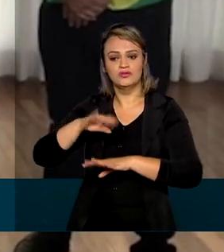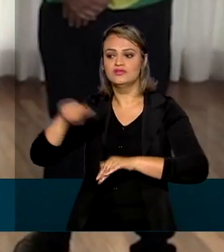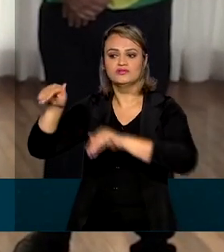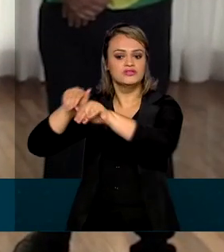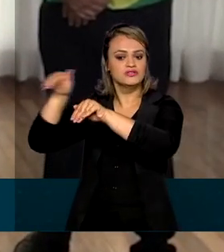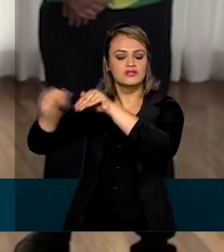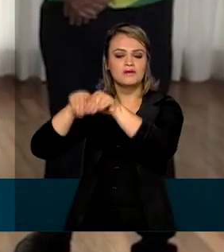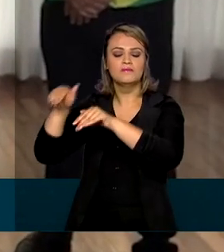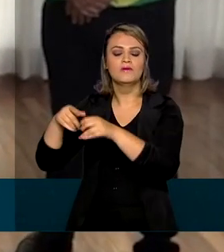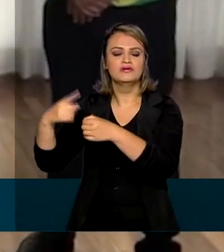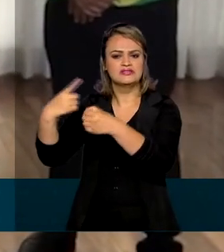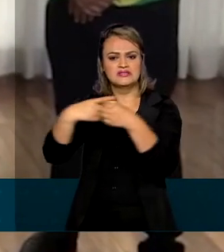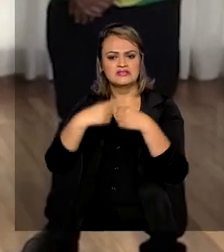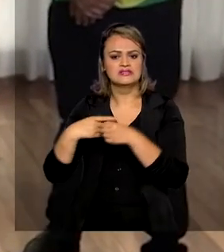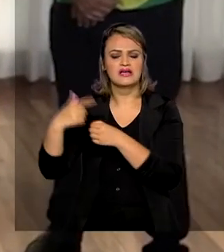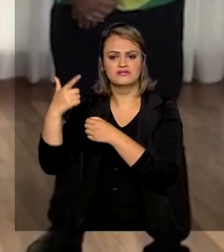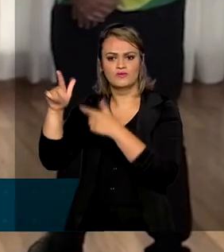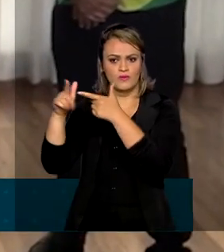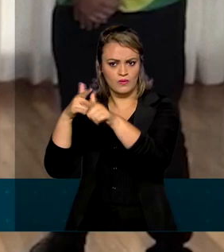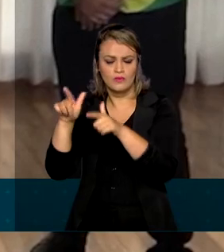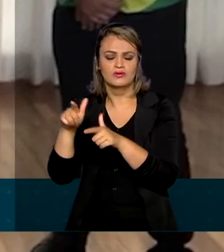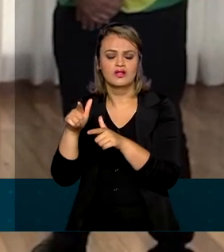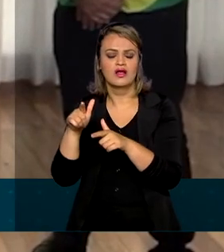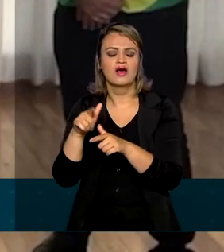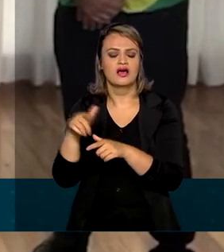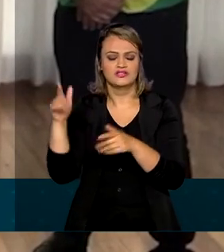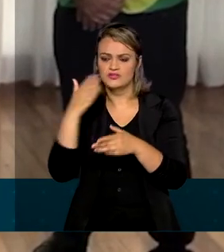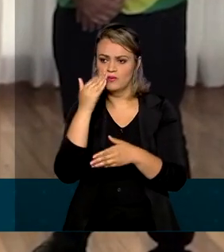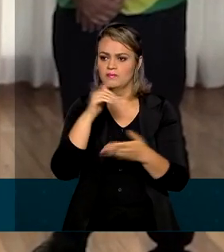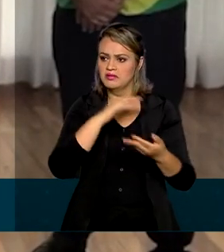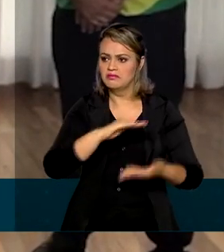de Aparecida do Norte, entregamos várias cestas